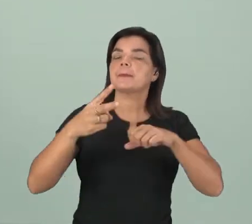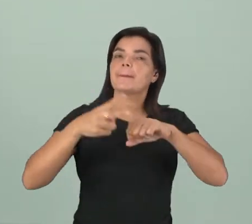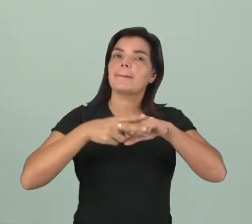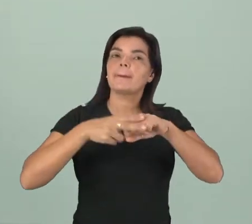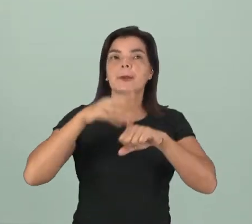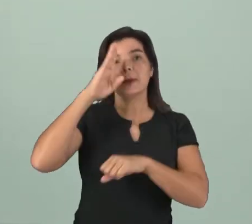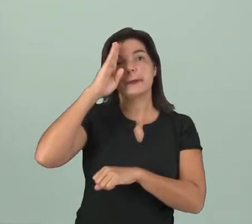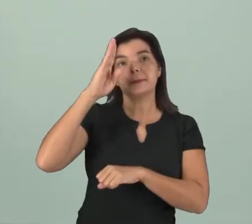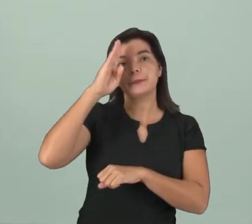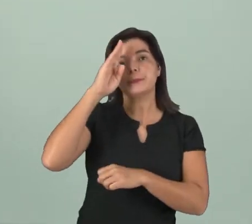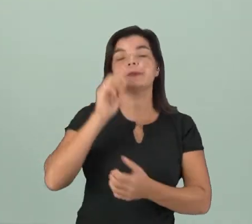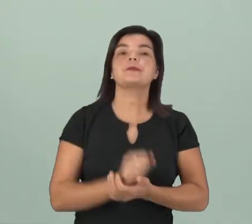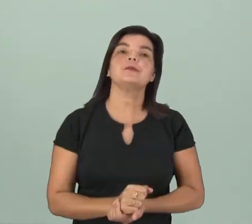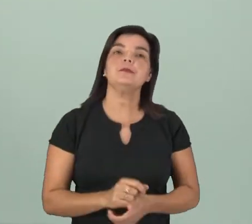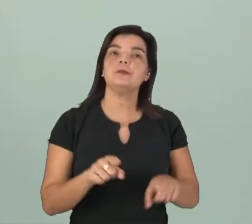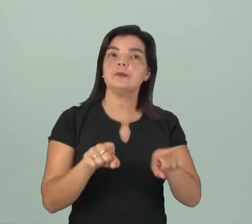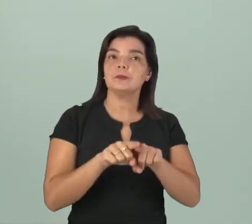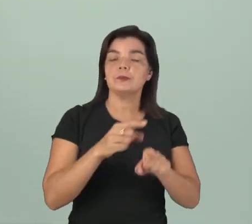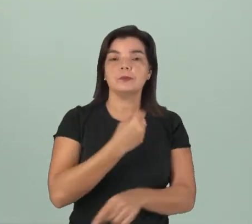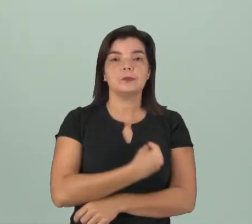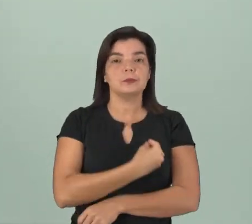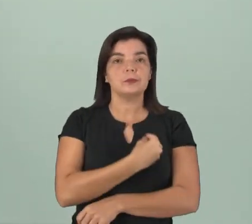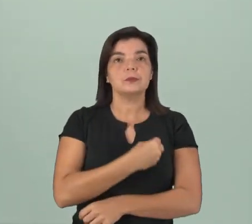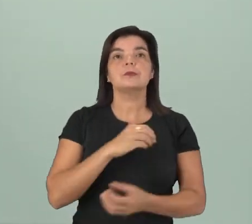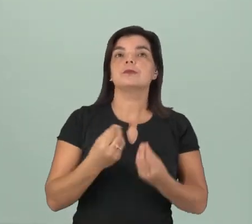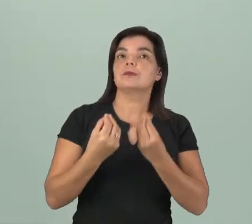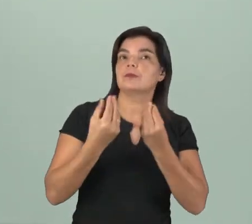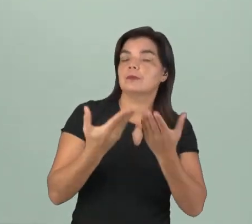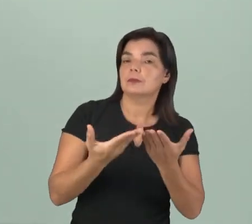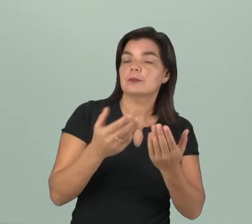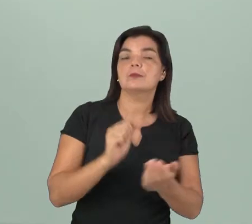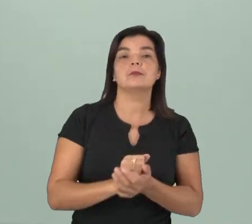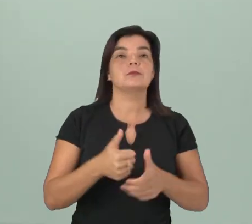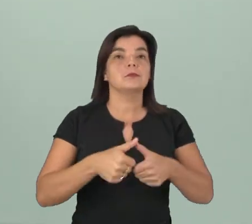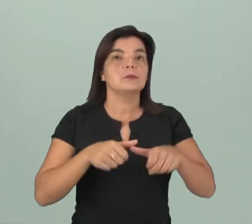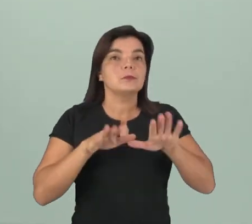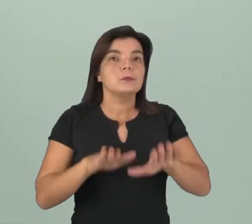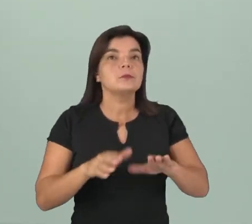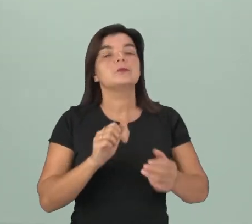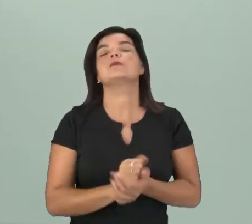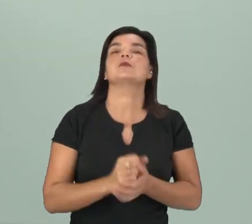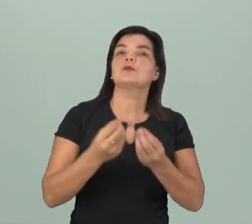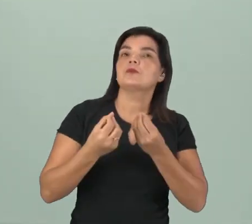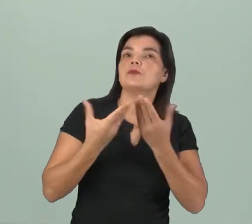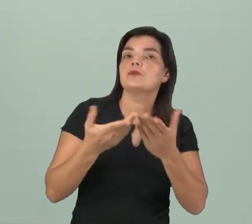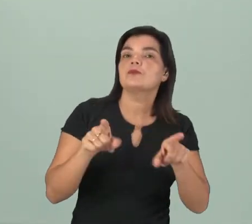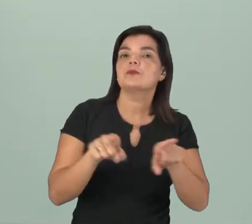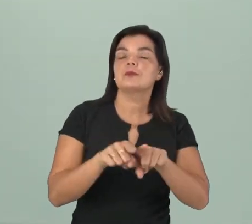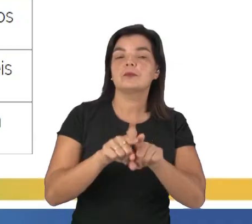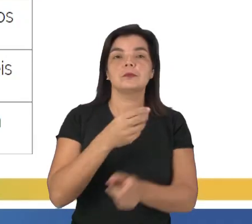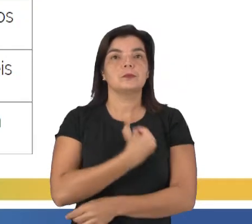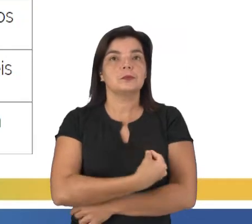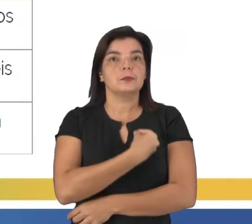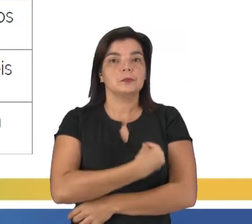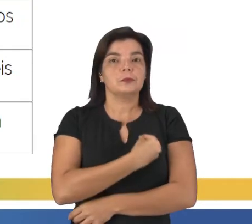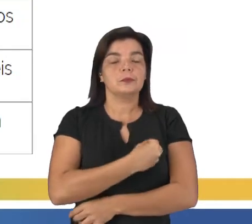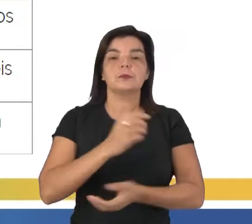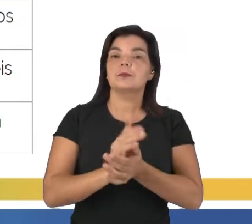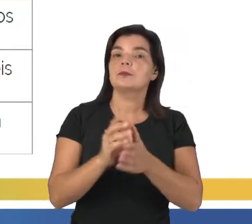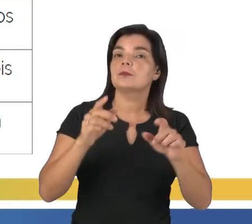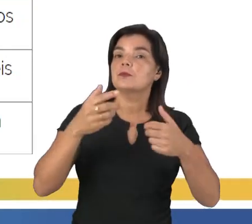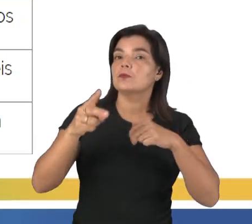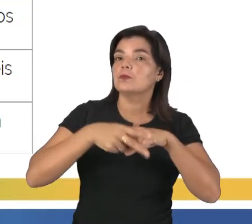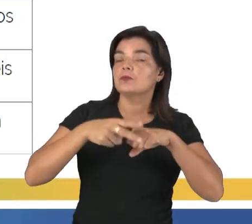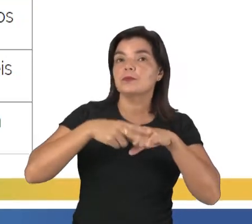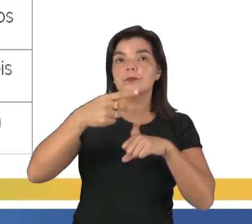verbos principais ali que são irregulares. O verbo dar, o verbo estar, el verbo dar, el verbo ser, el